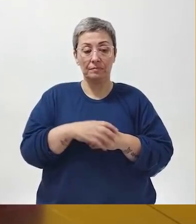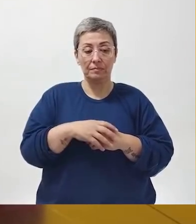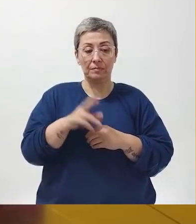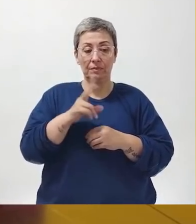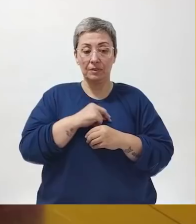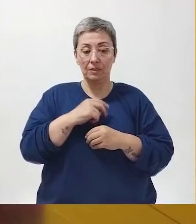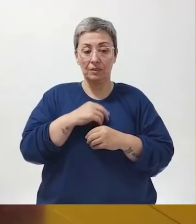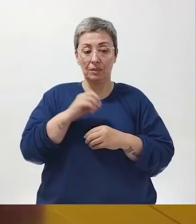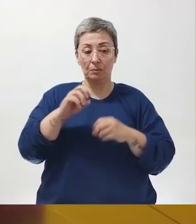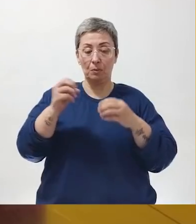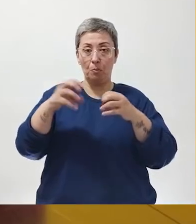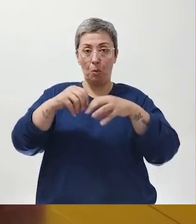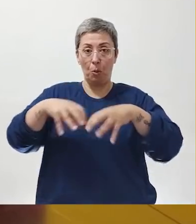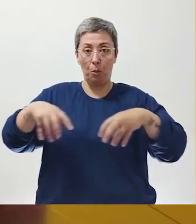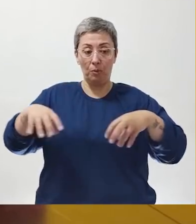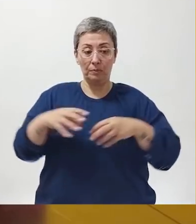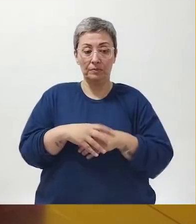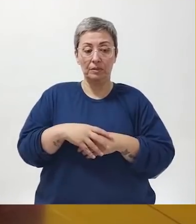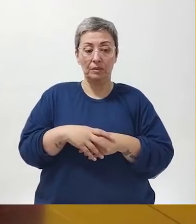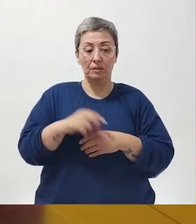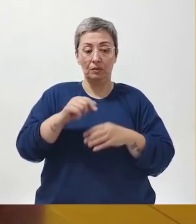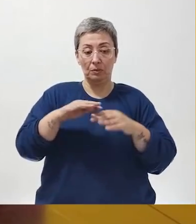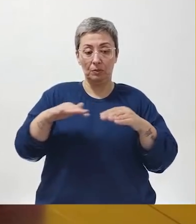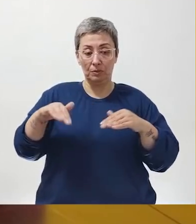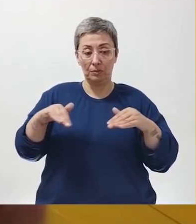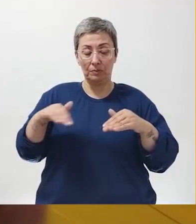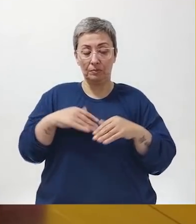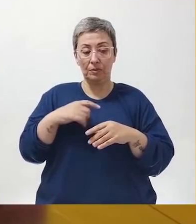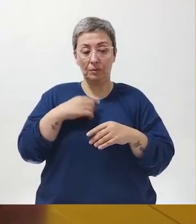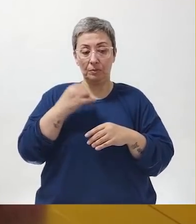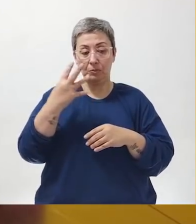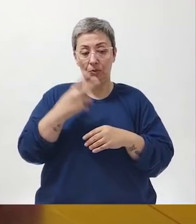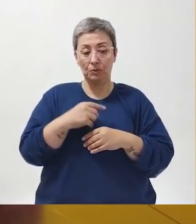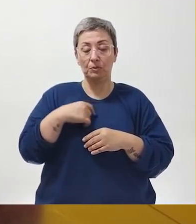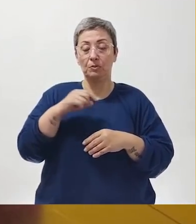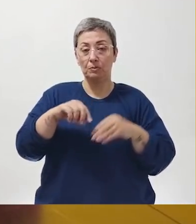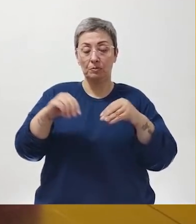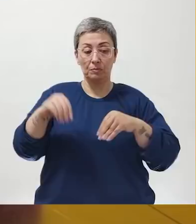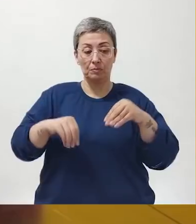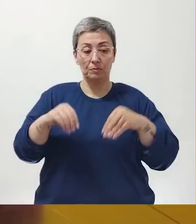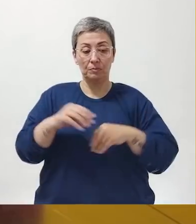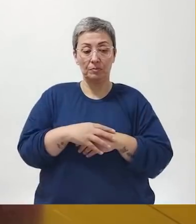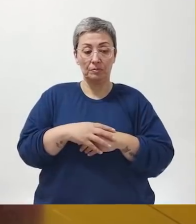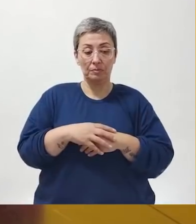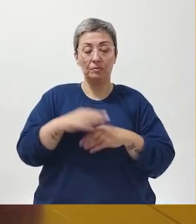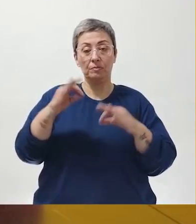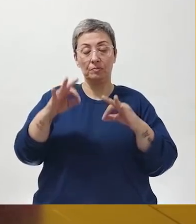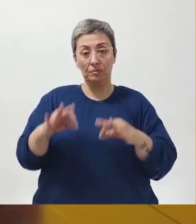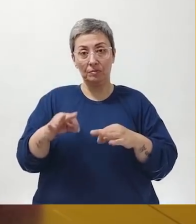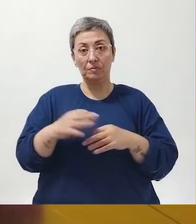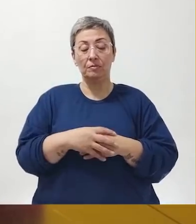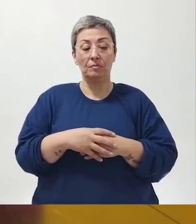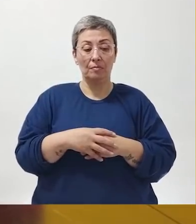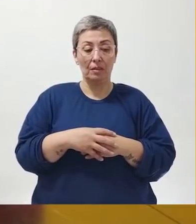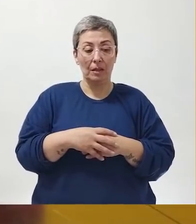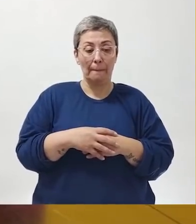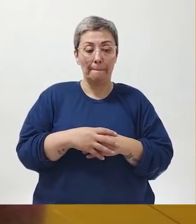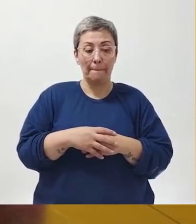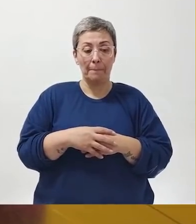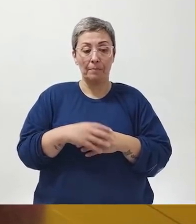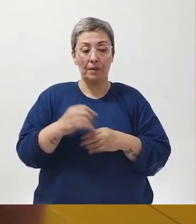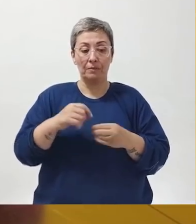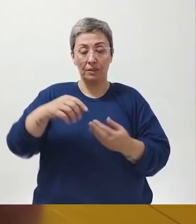são rearranjados de uma nova forma, ou seja, a palavra portunhol, por exemplo, que é uma mistura de português com espanhol, ela